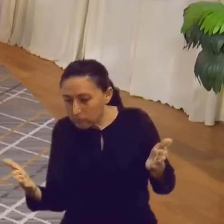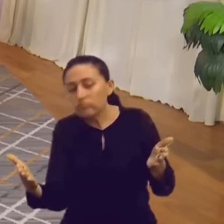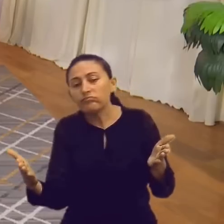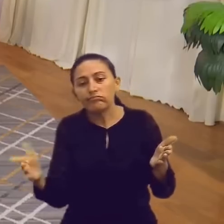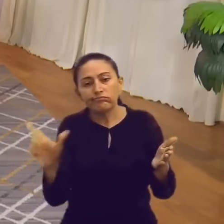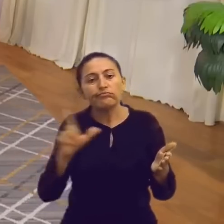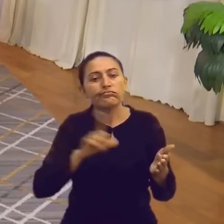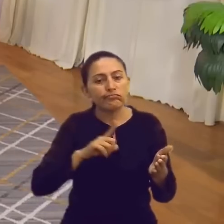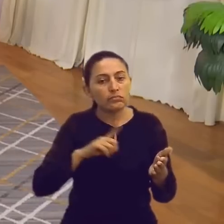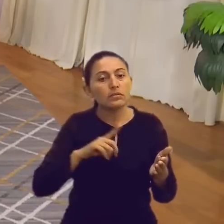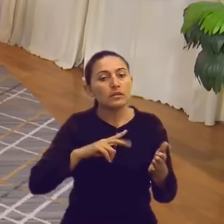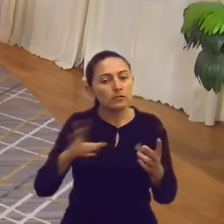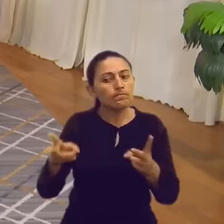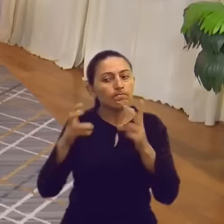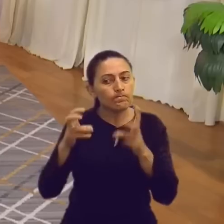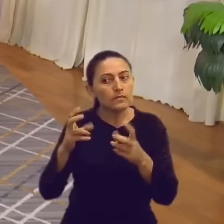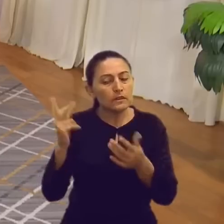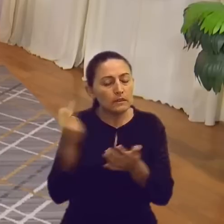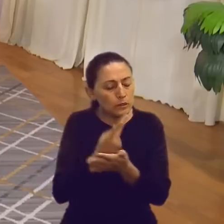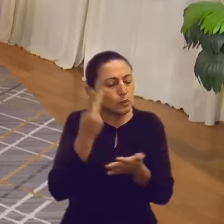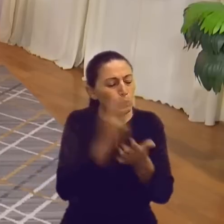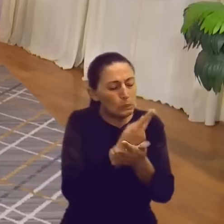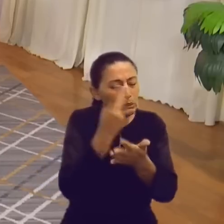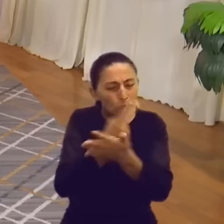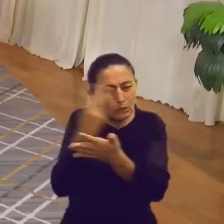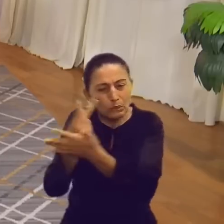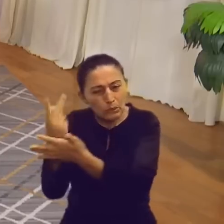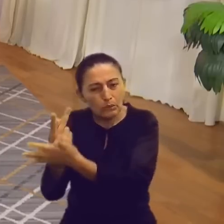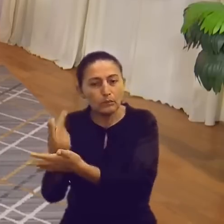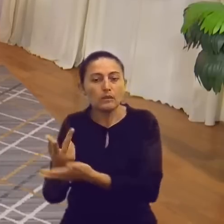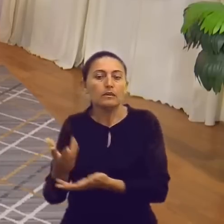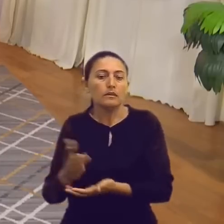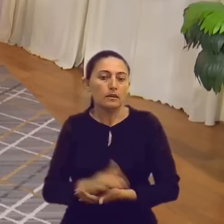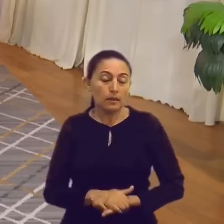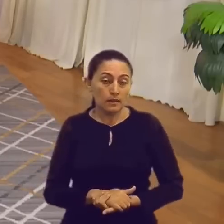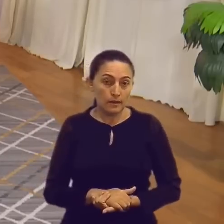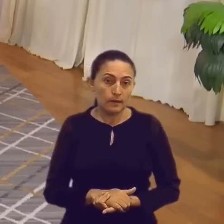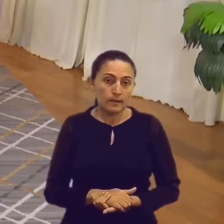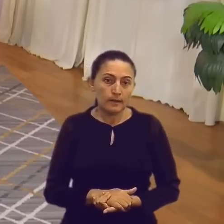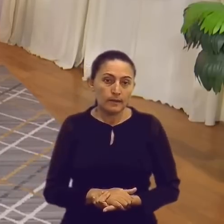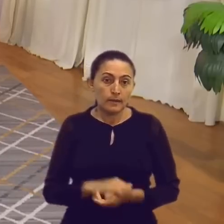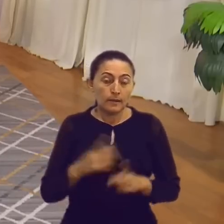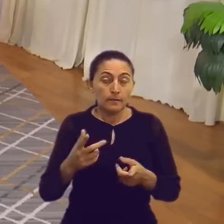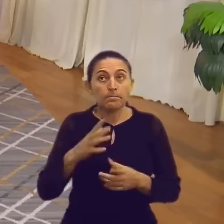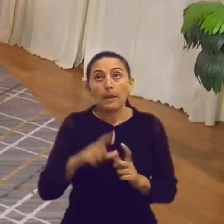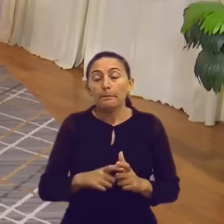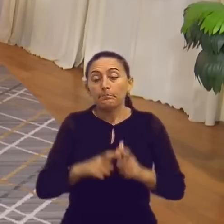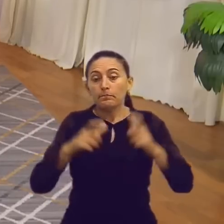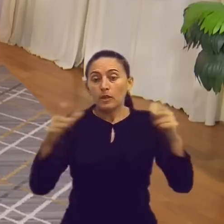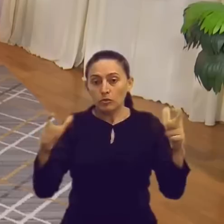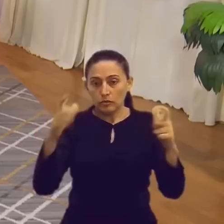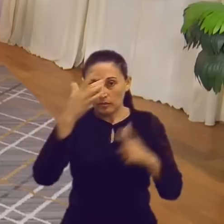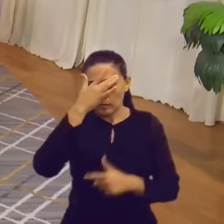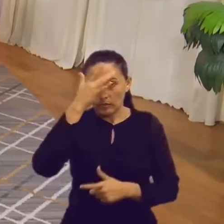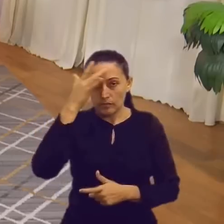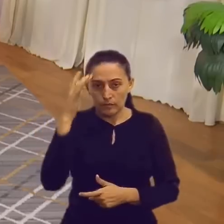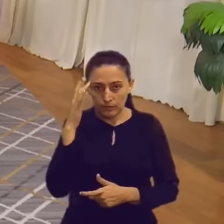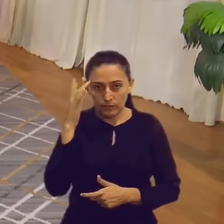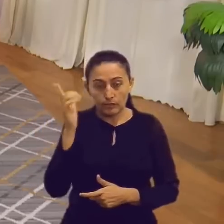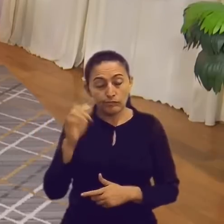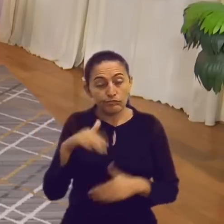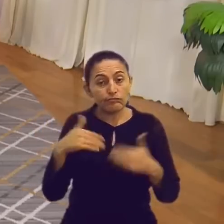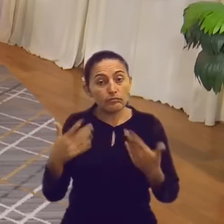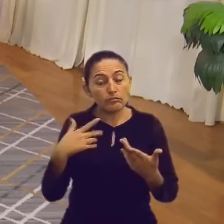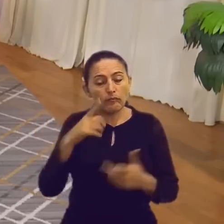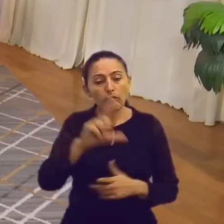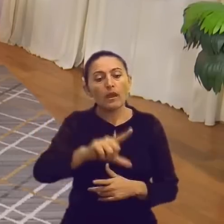ver que as coisas estão dando errado. Bom, a maioria das vezes a pessoa então toma